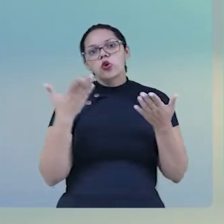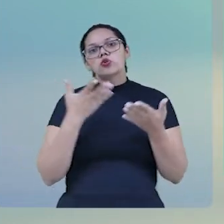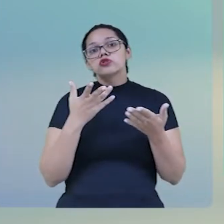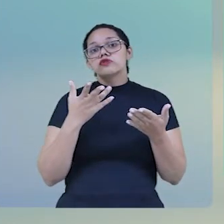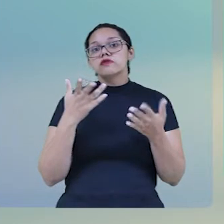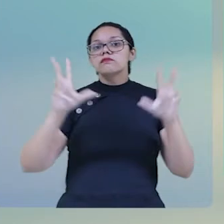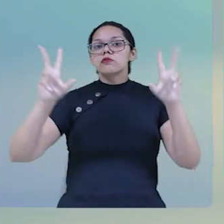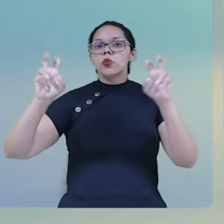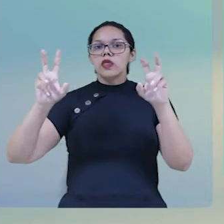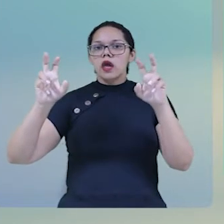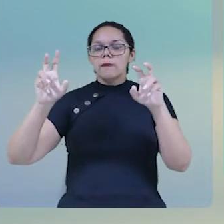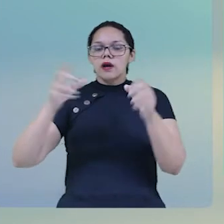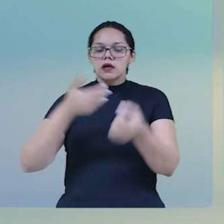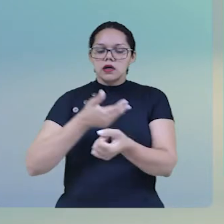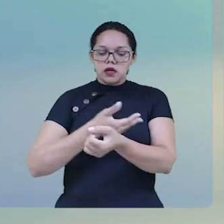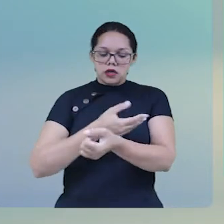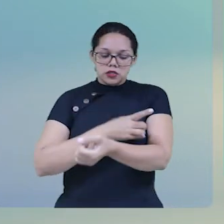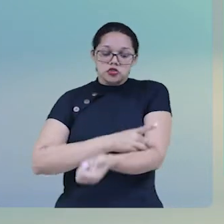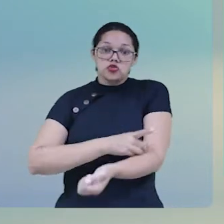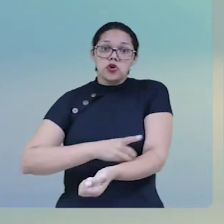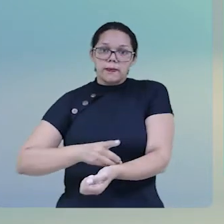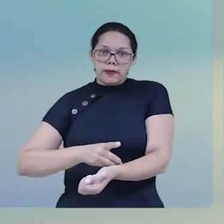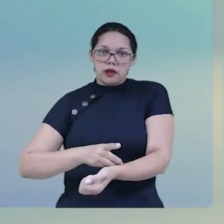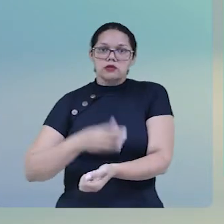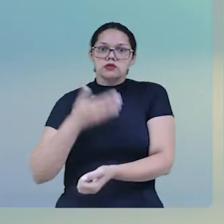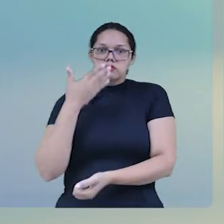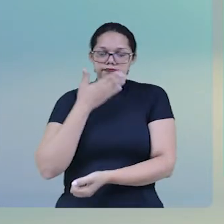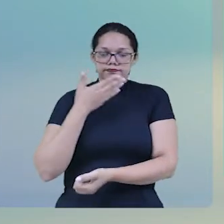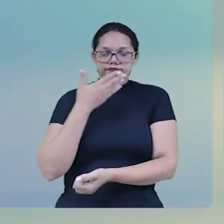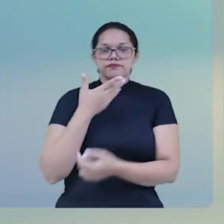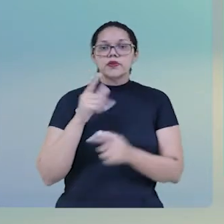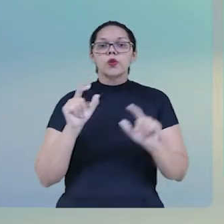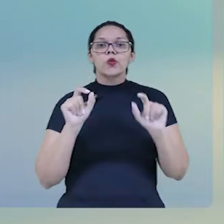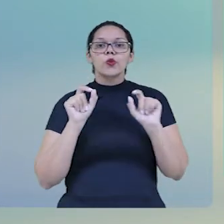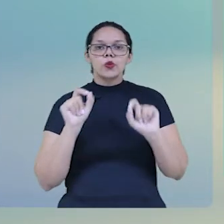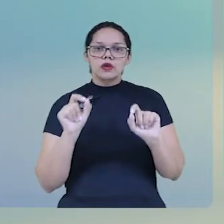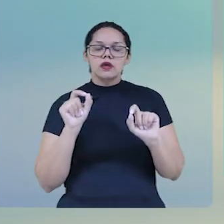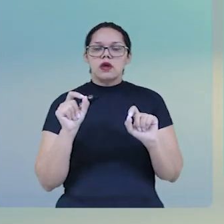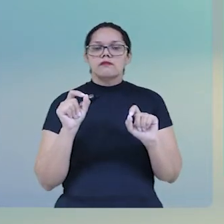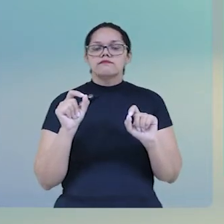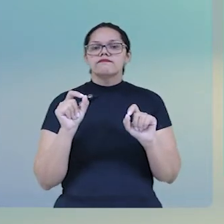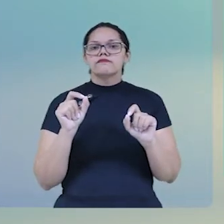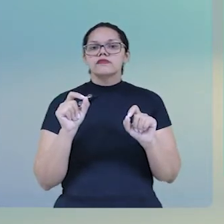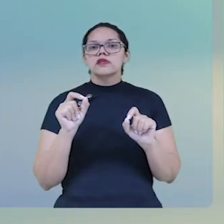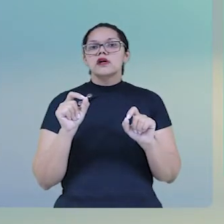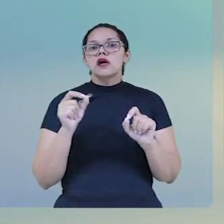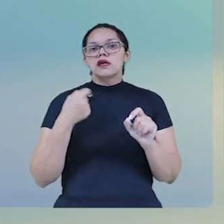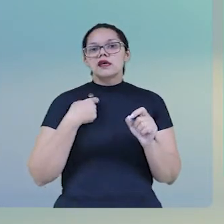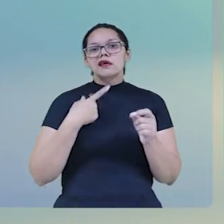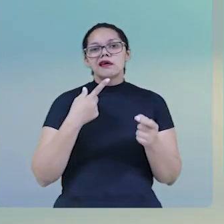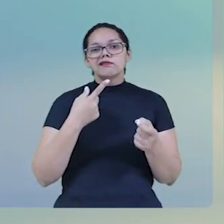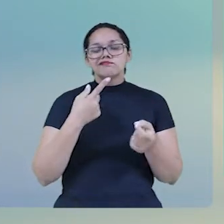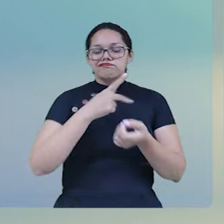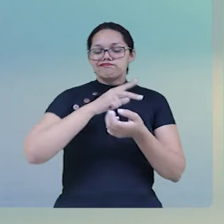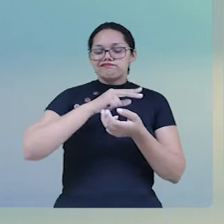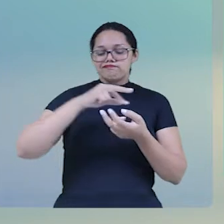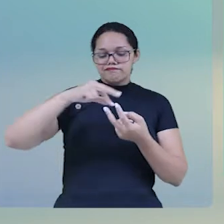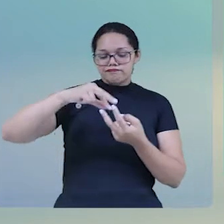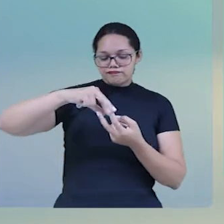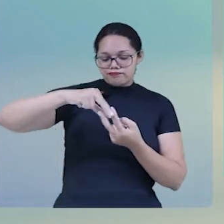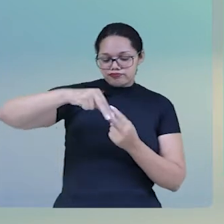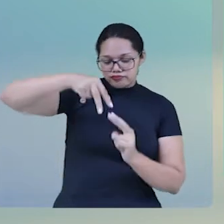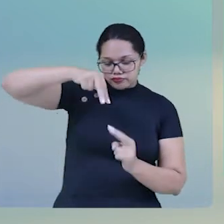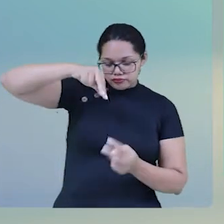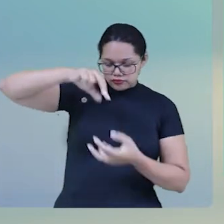diabetes. Diabetes mellitus é uma síndrome metabólica de origem múltipla. Decorre da falta de